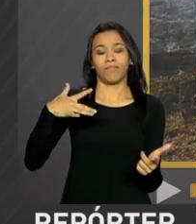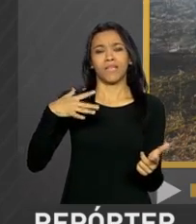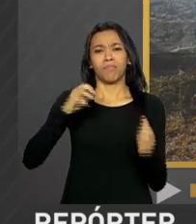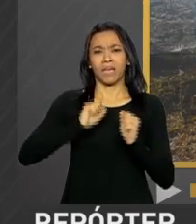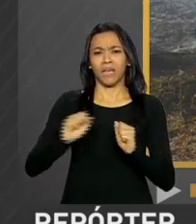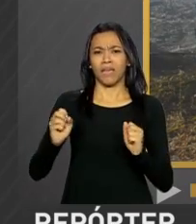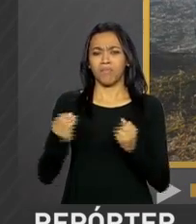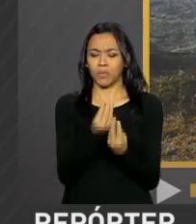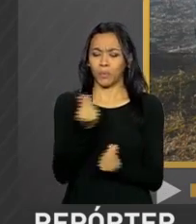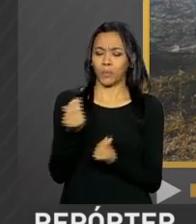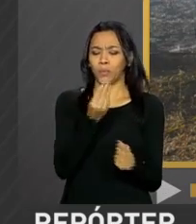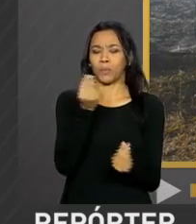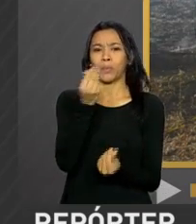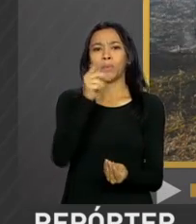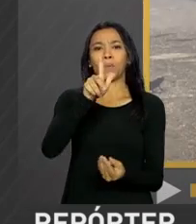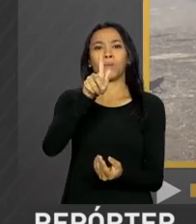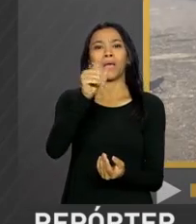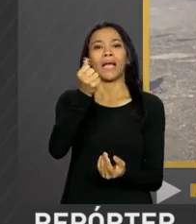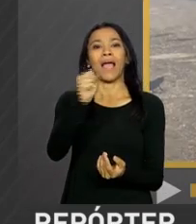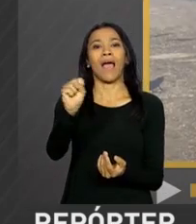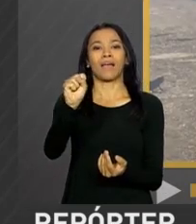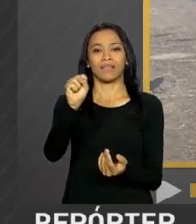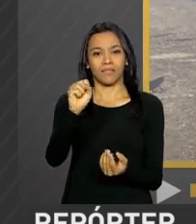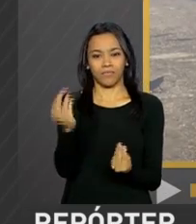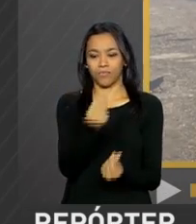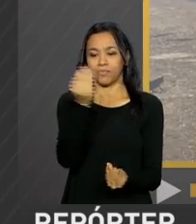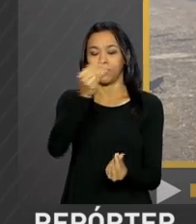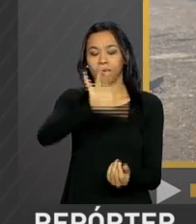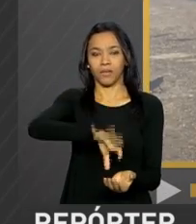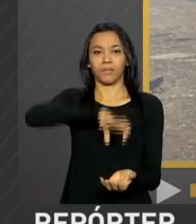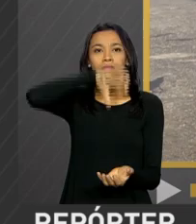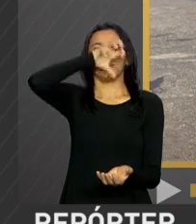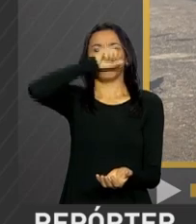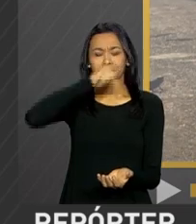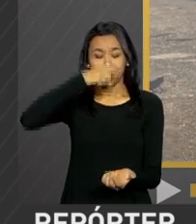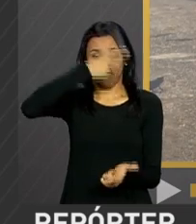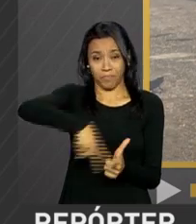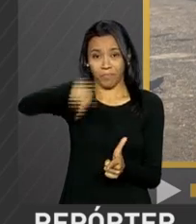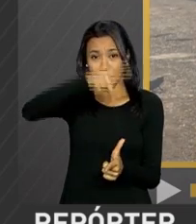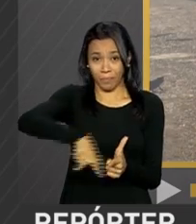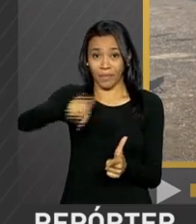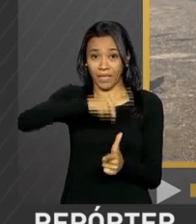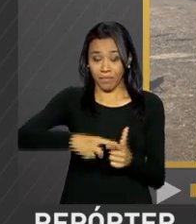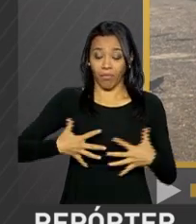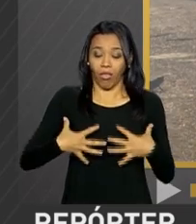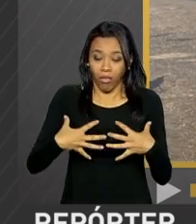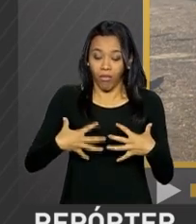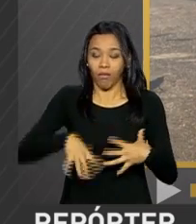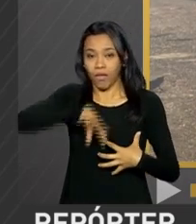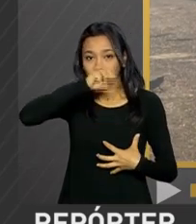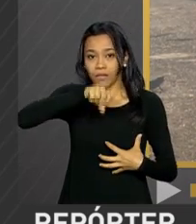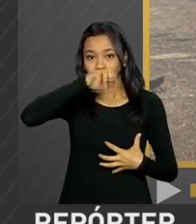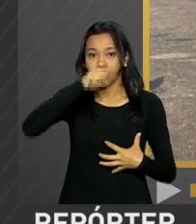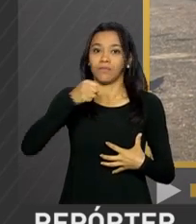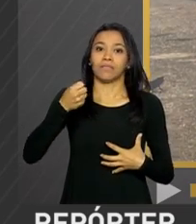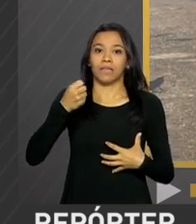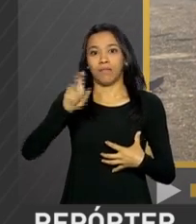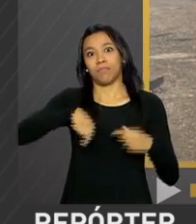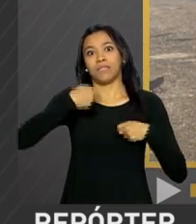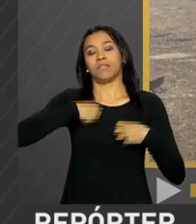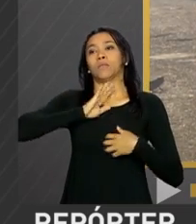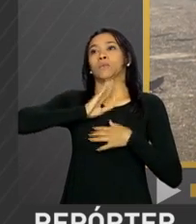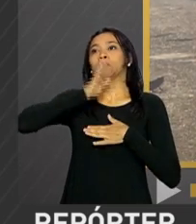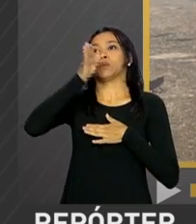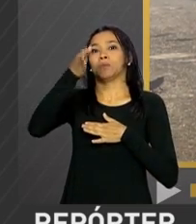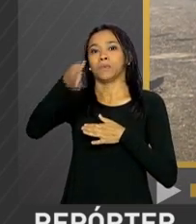que prejudicam a qualidade do ar, fazendo com que a população tenha mais problemas respiratórios, tendo que se internar muitas vezes